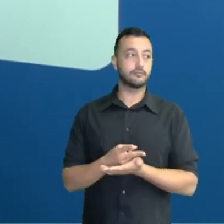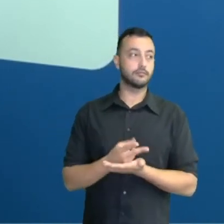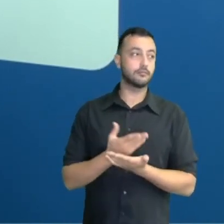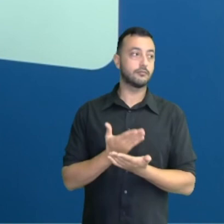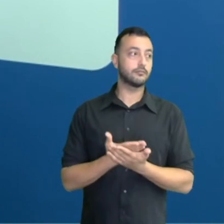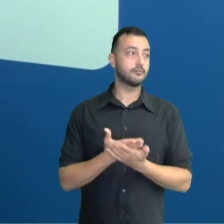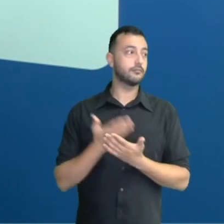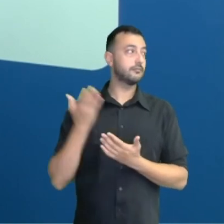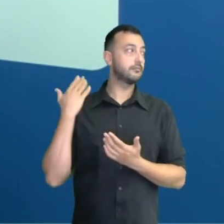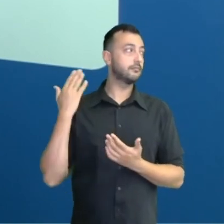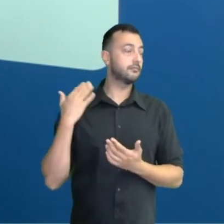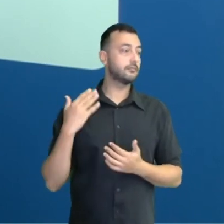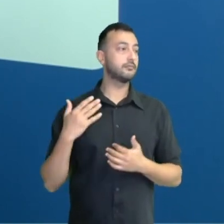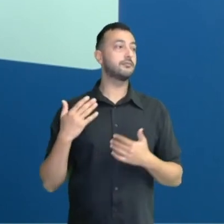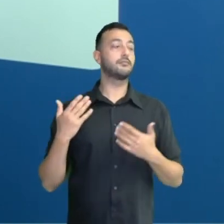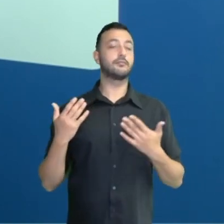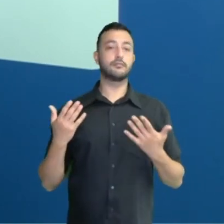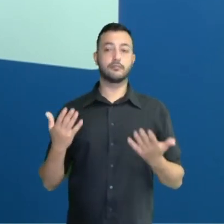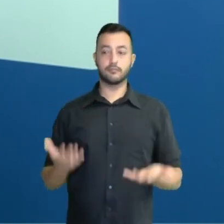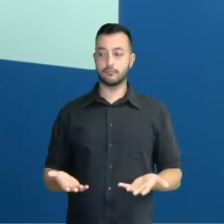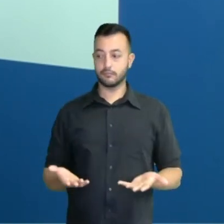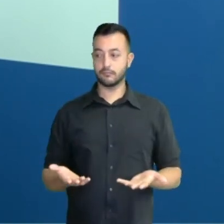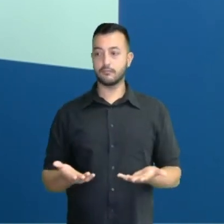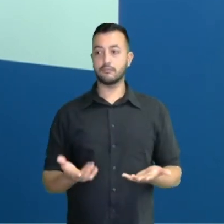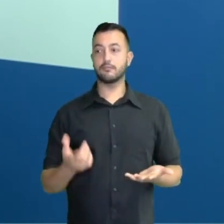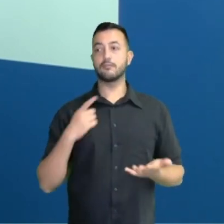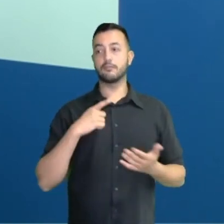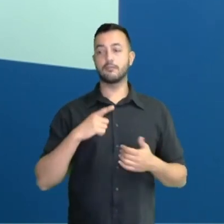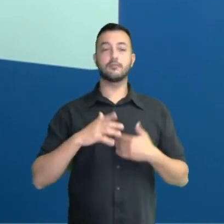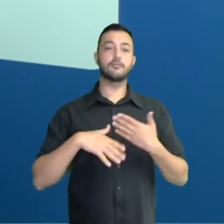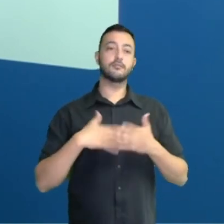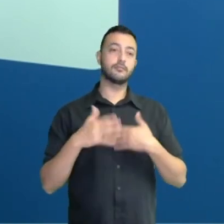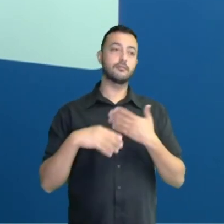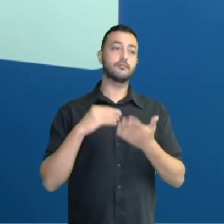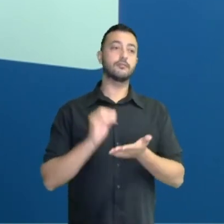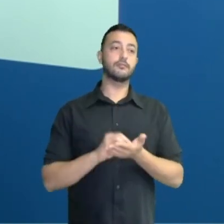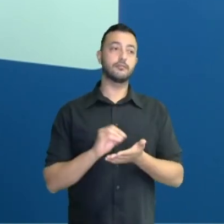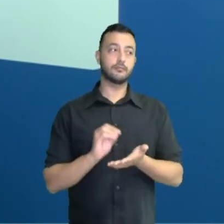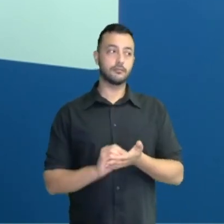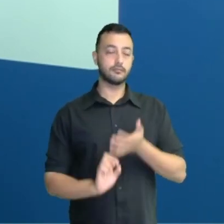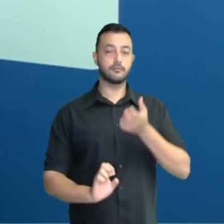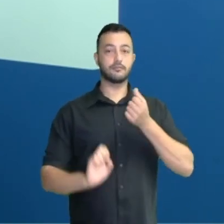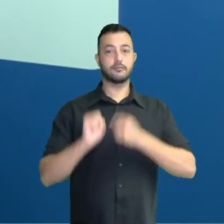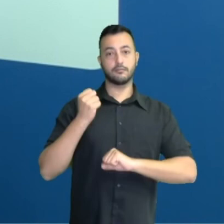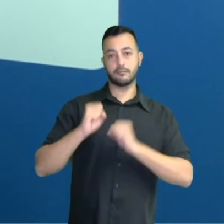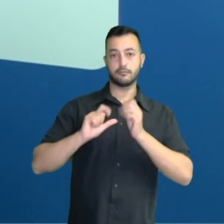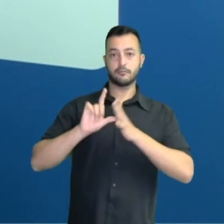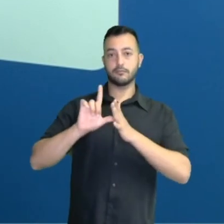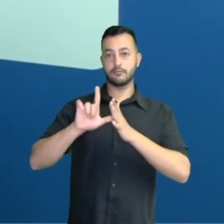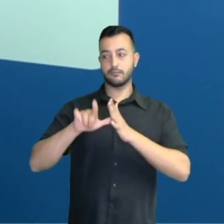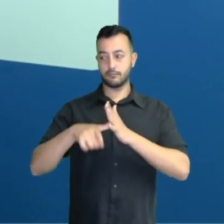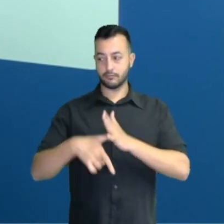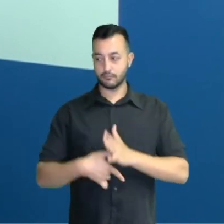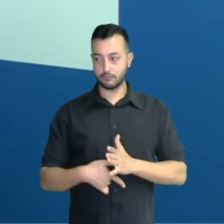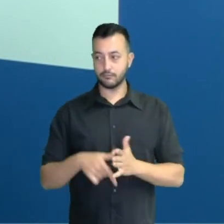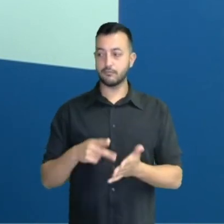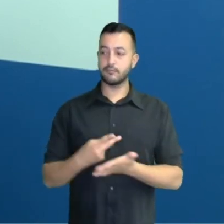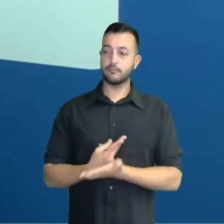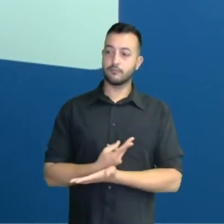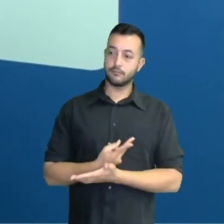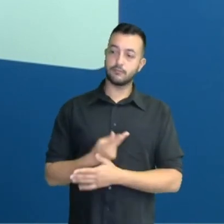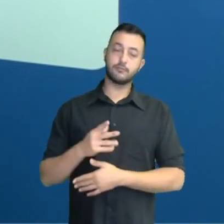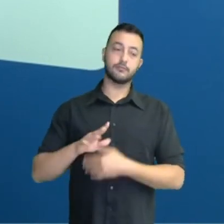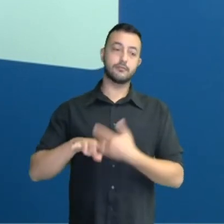aula passada, e que elas, por falta de desenvolvimento, por ter uma industrialização mais tardia e que ocorreu de forma